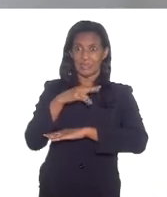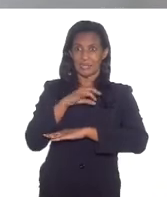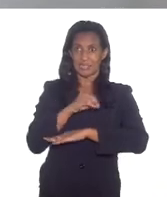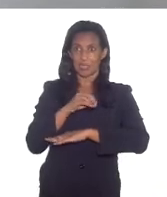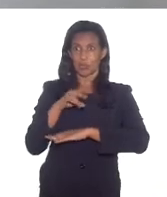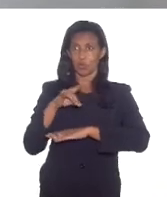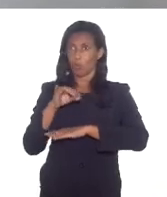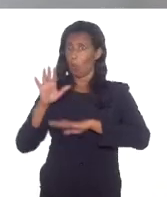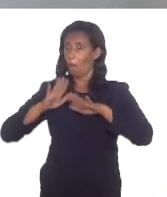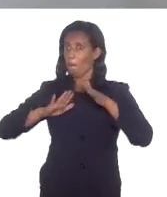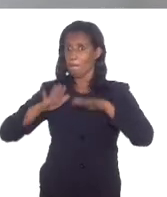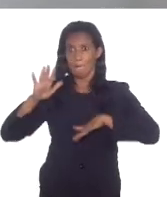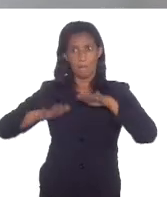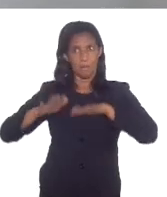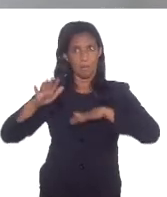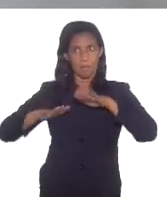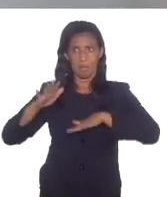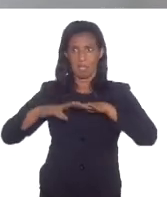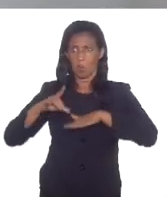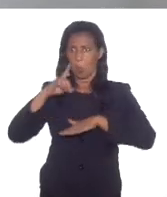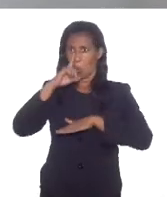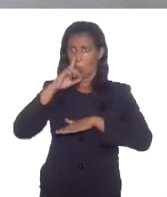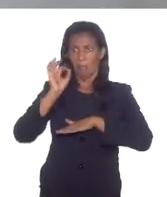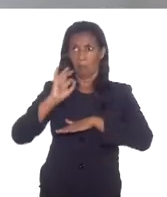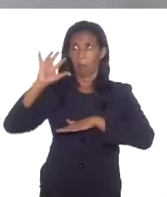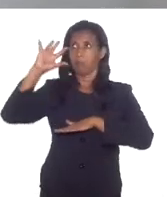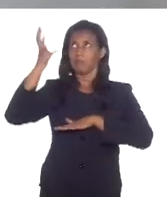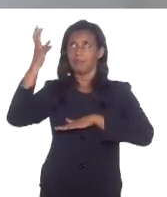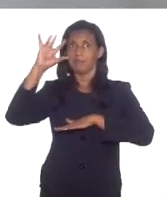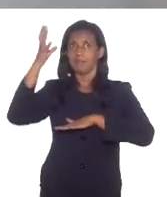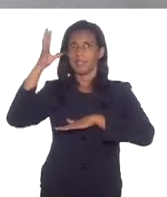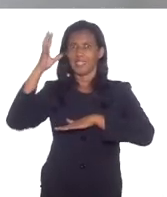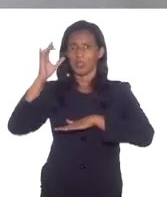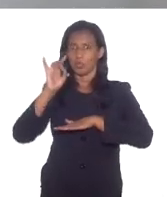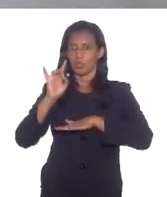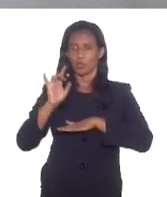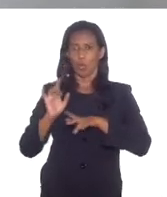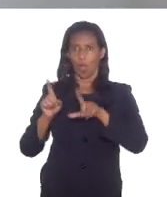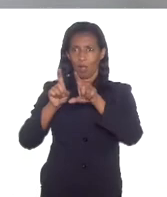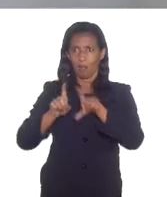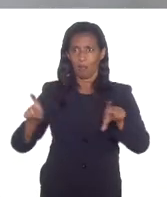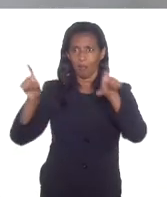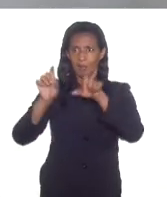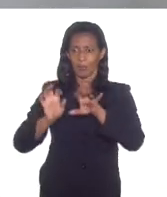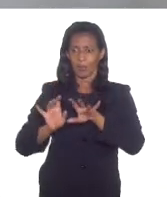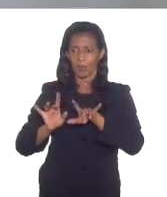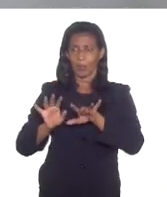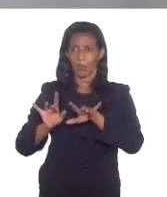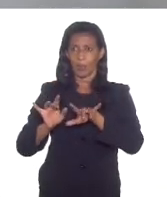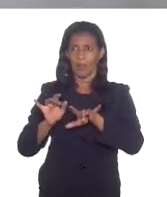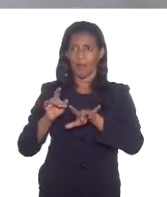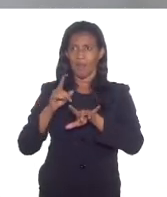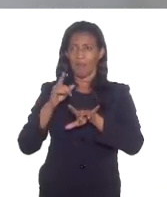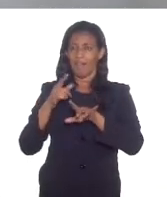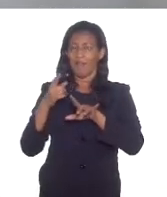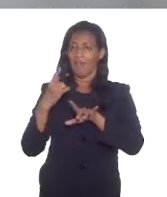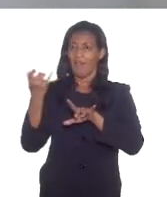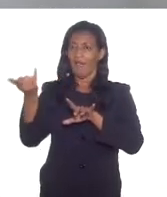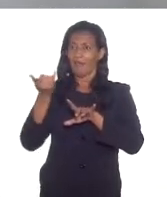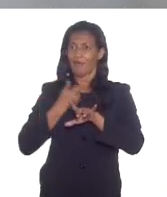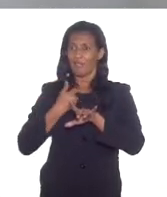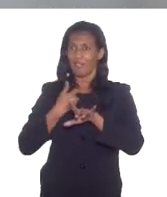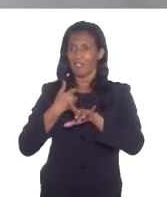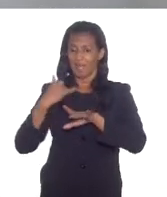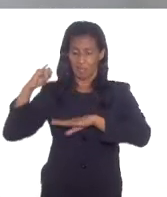sem nenhuma situação extrema de clima. Simplesmente o computador de bordo avisa que a pista é curta e ele